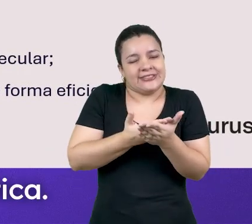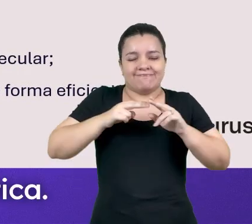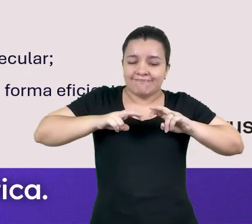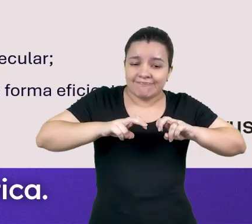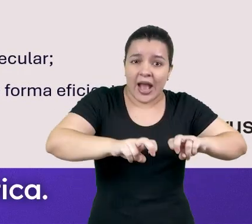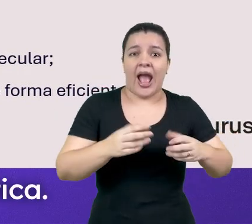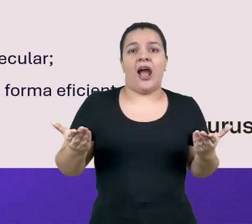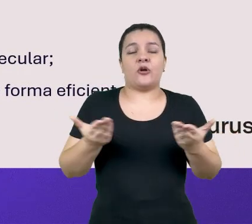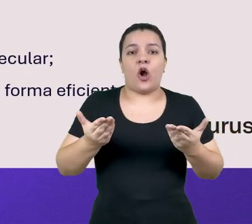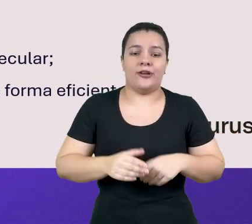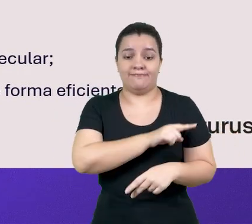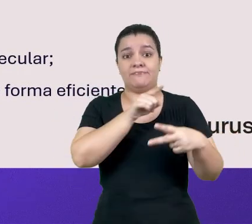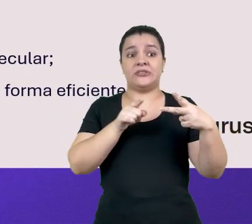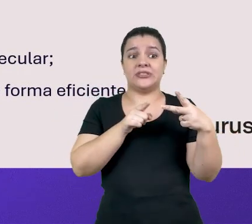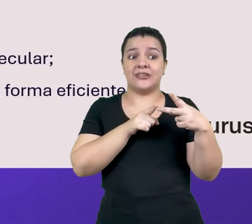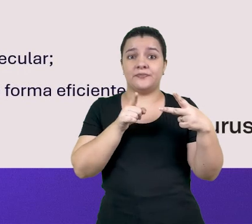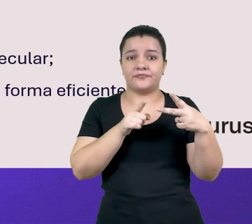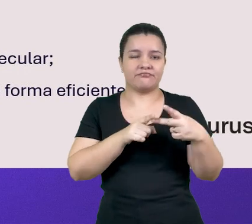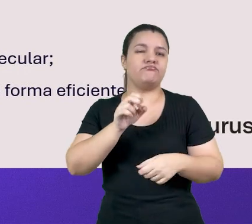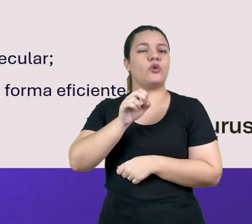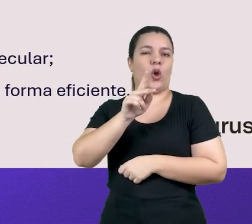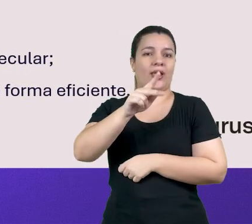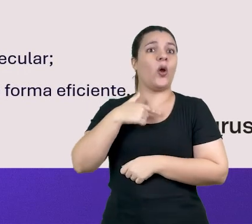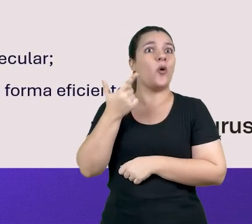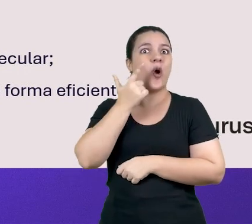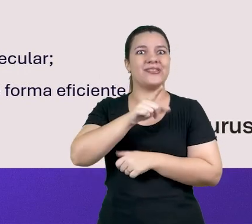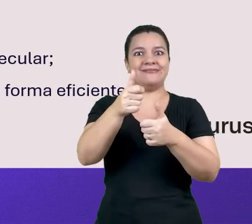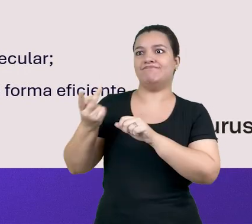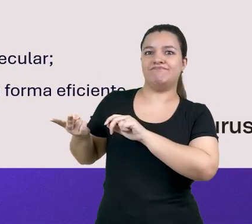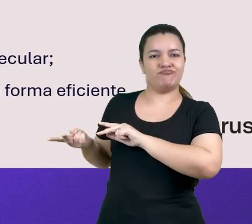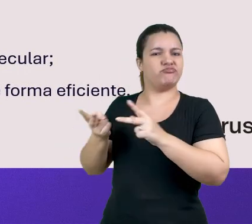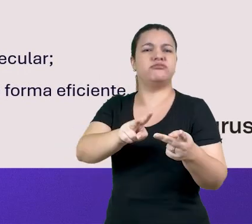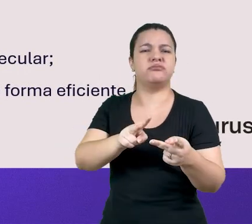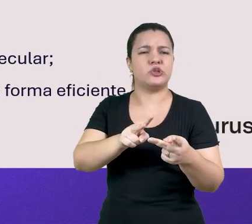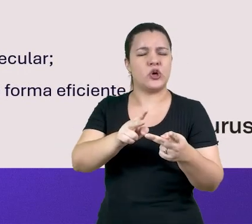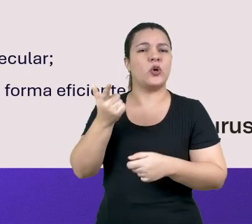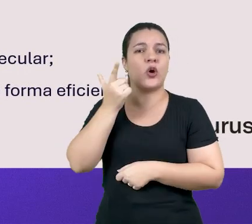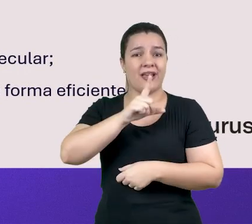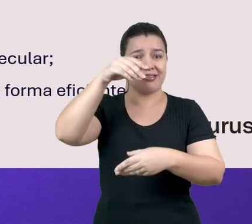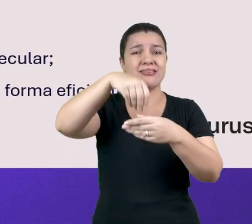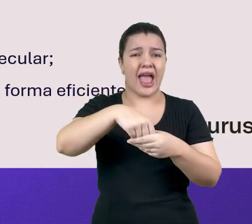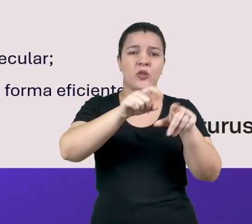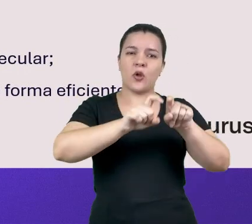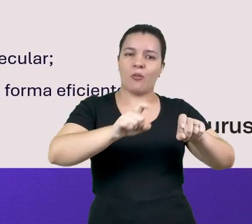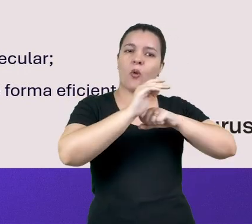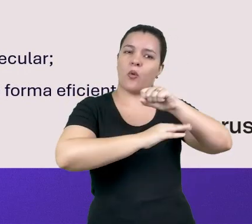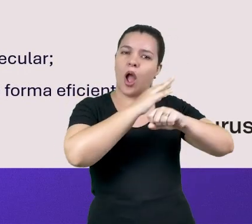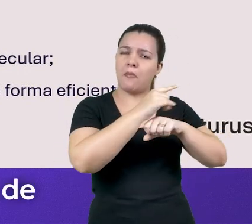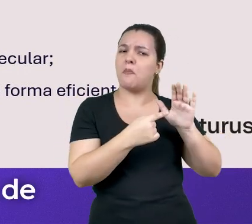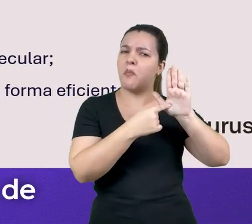química computacional quântica. A outra ok, eu consegui traduzir os efeitos dentro do meu computador